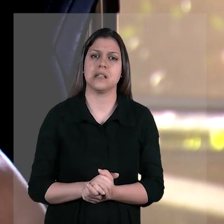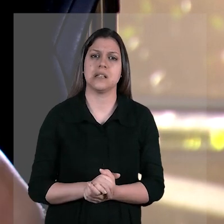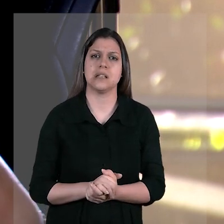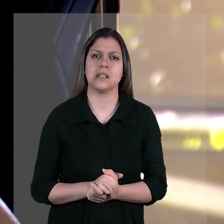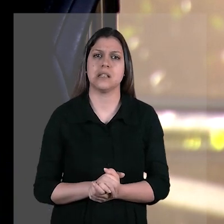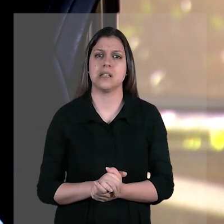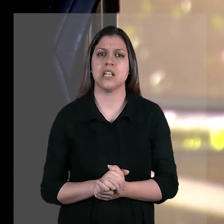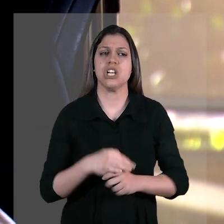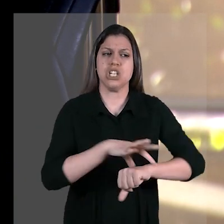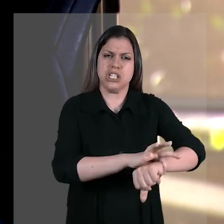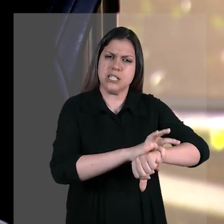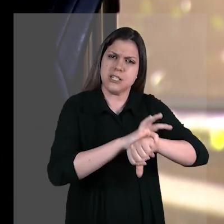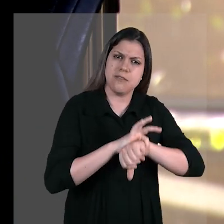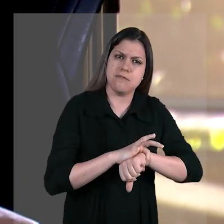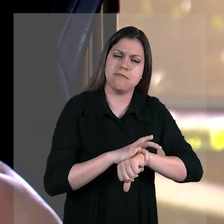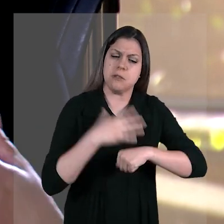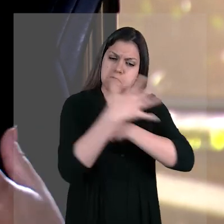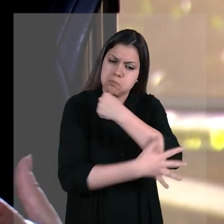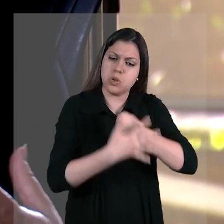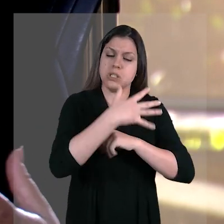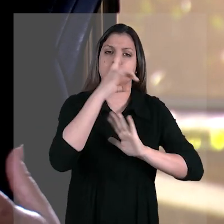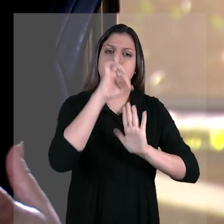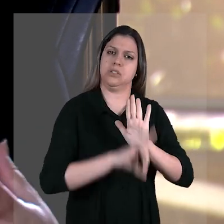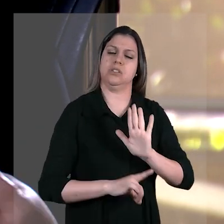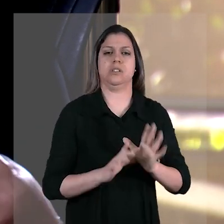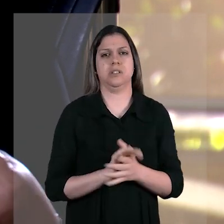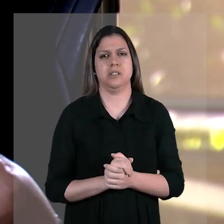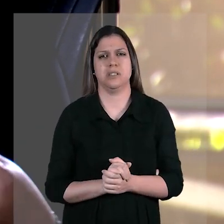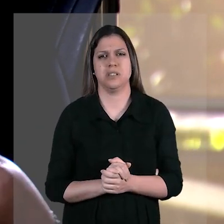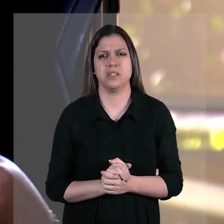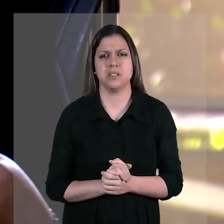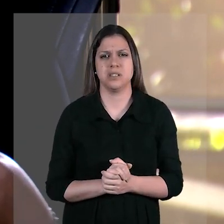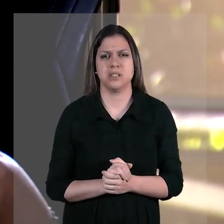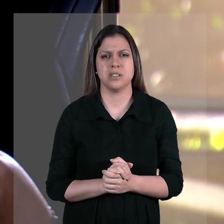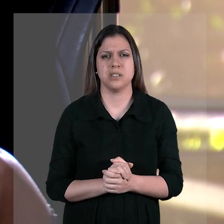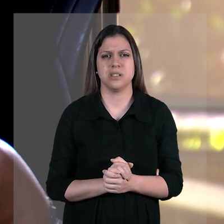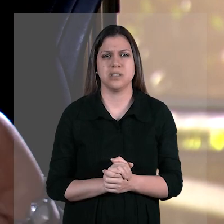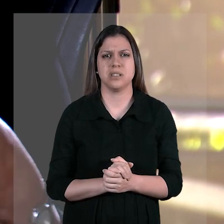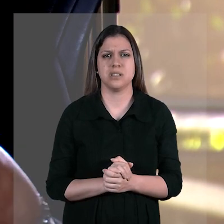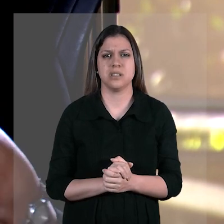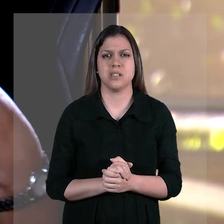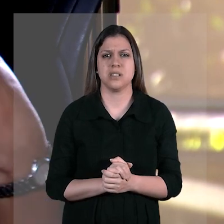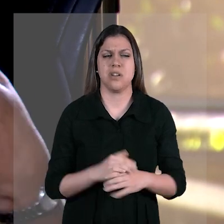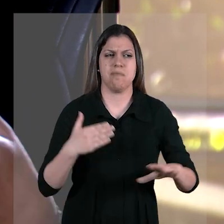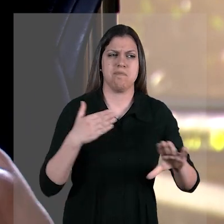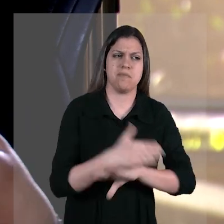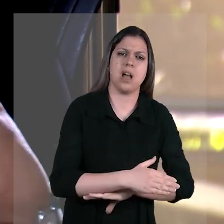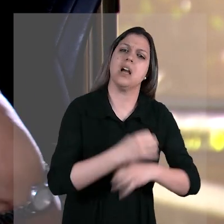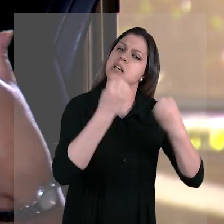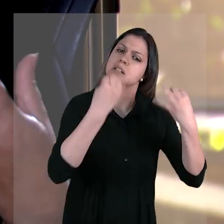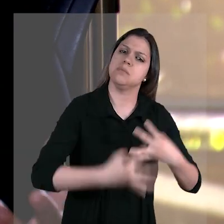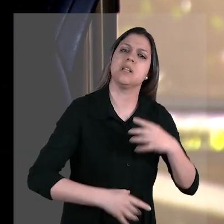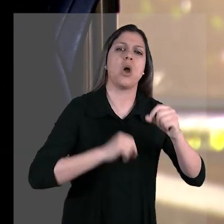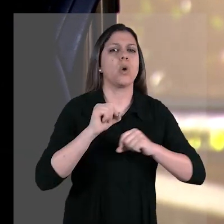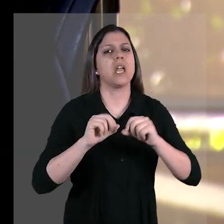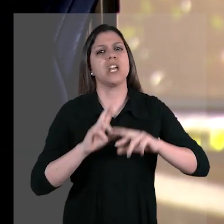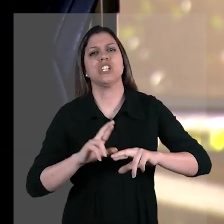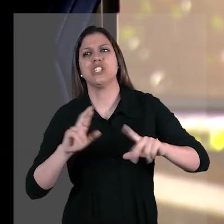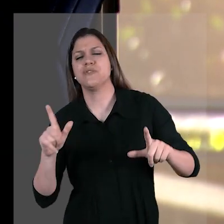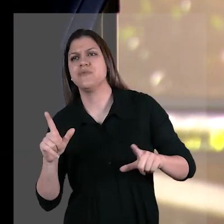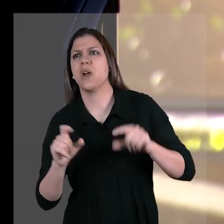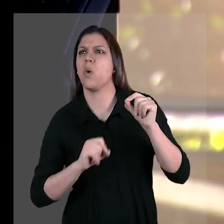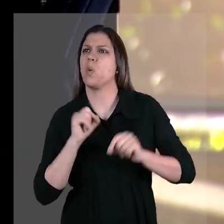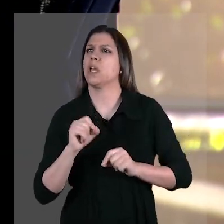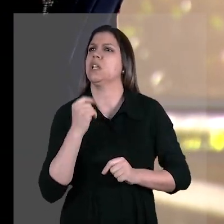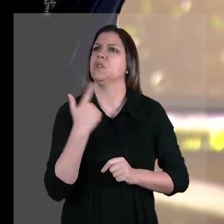que defendem o seu direito e, como se diz, está lá para explicar o que é diferente, o